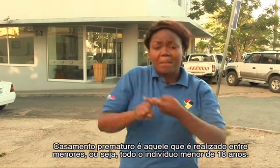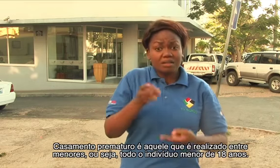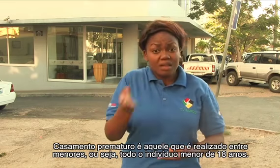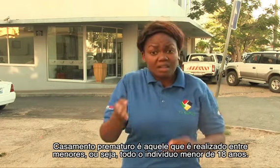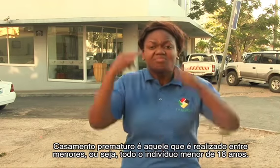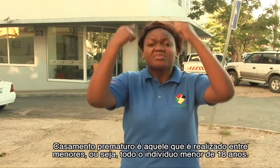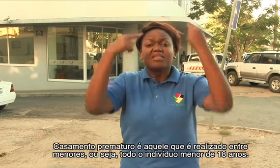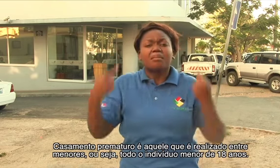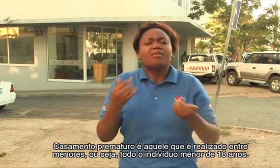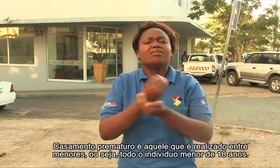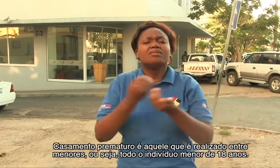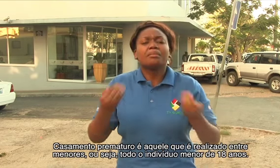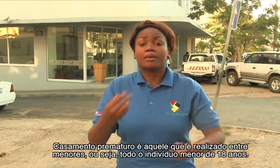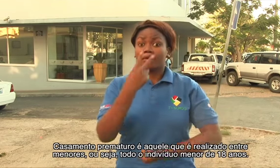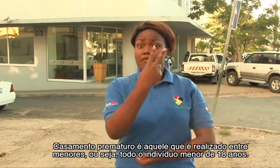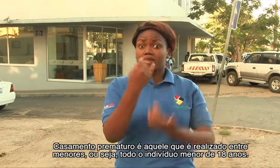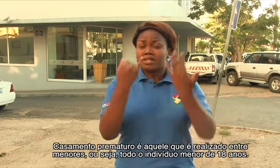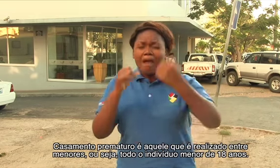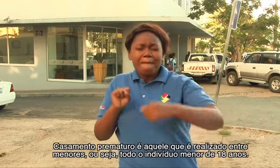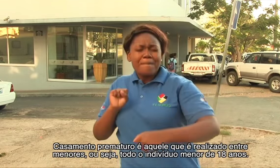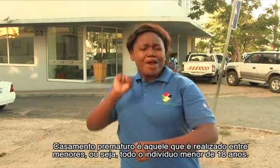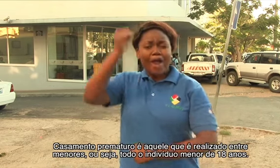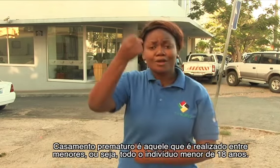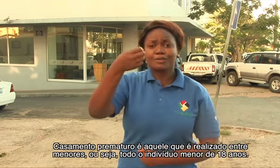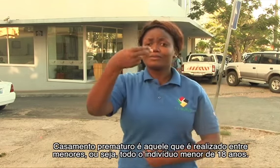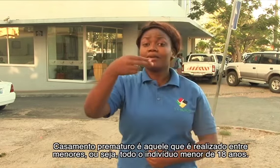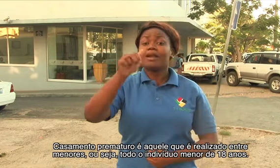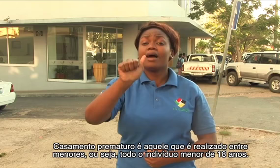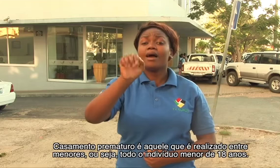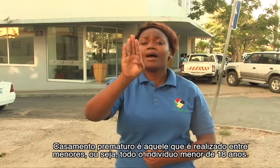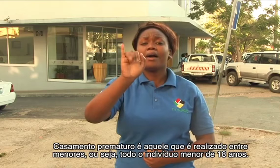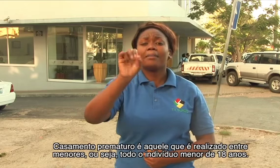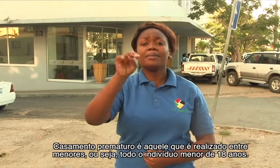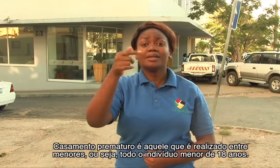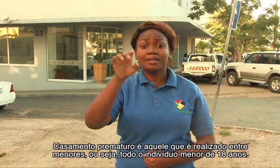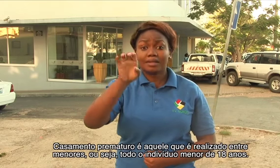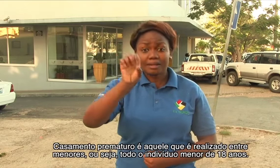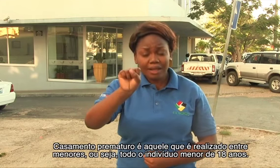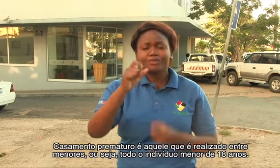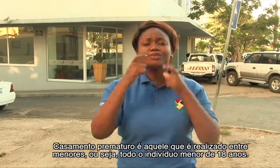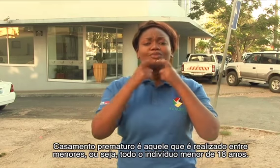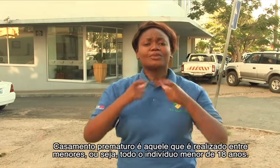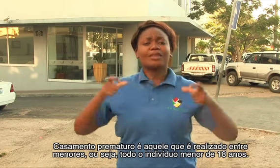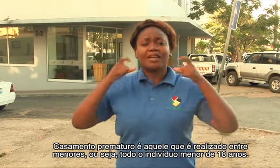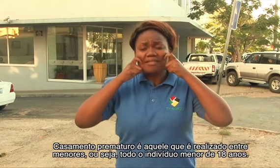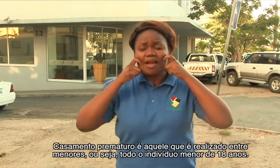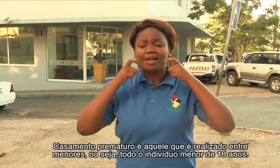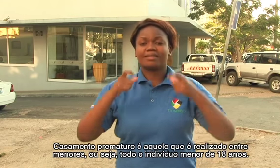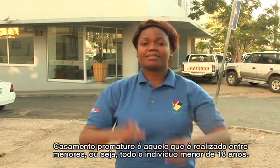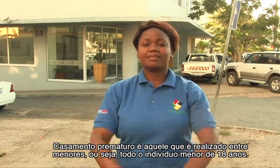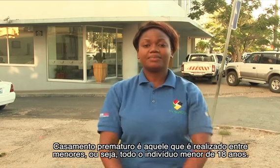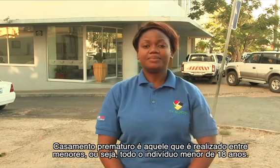Moçambique possui mais de 26 milhões de habitantes. Metade desta população é